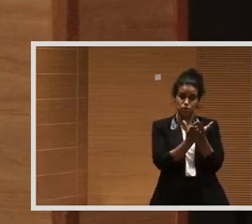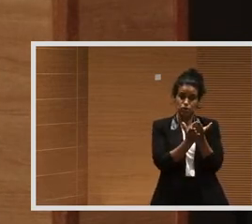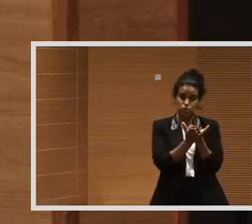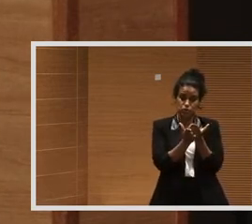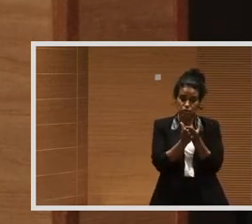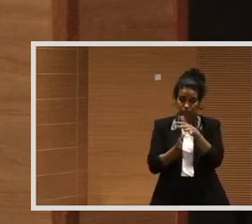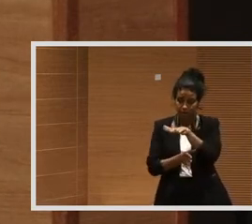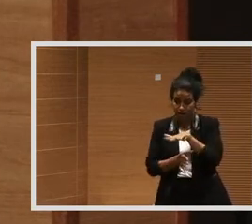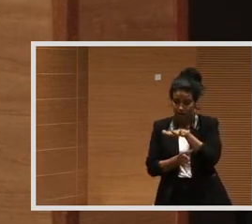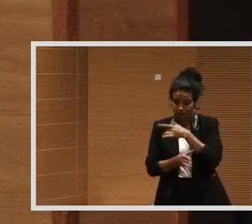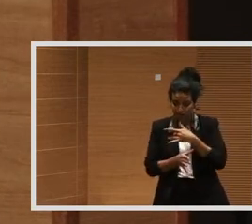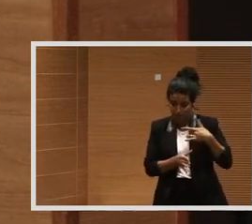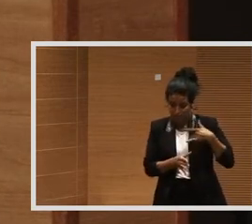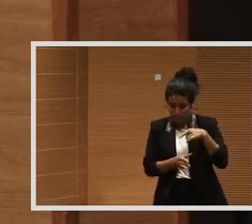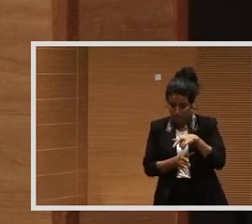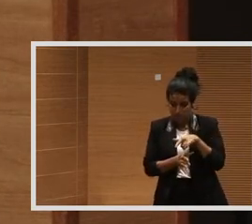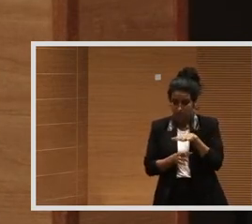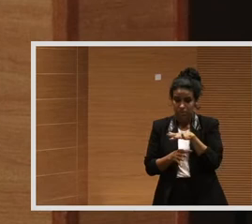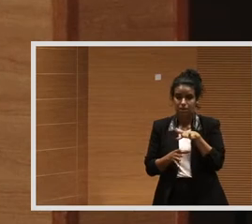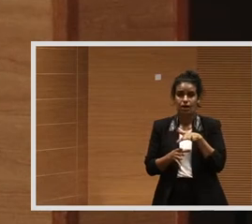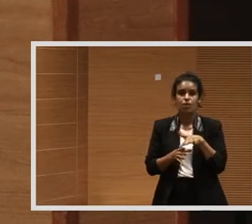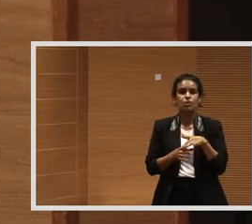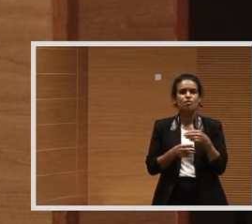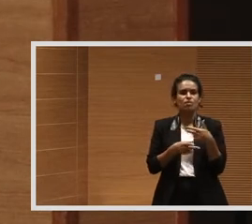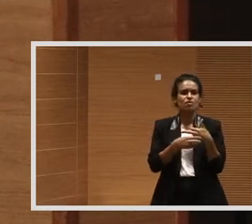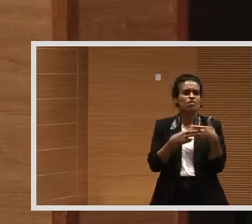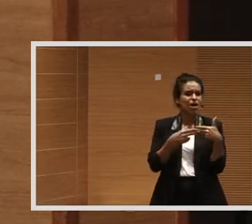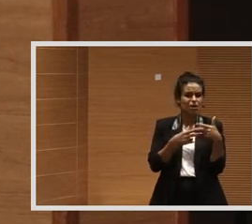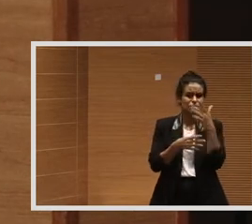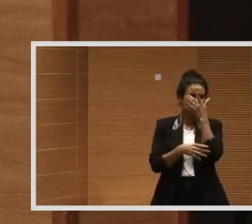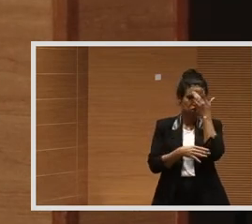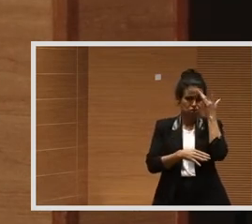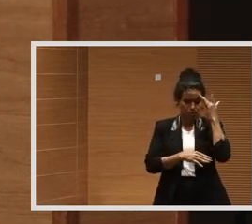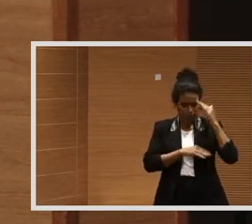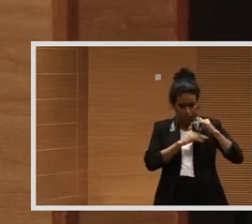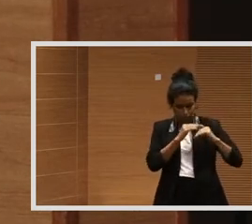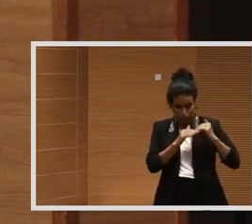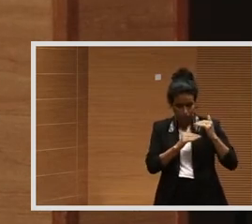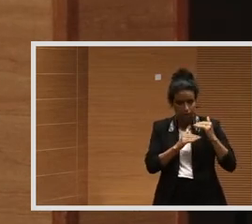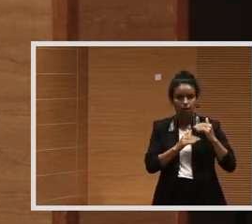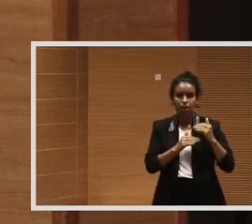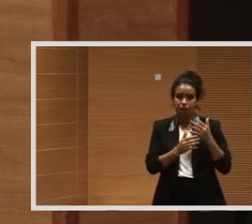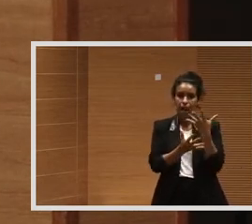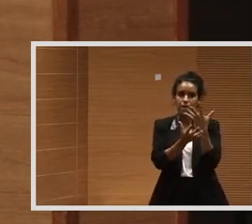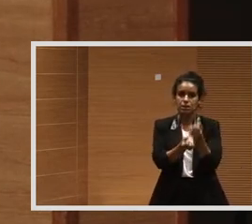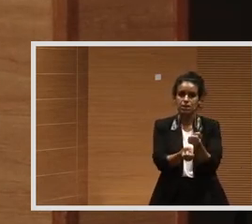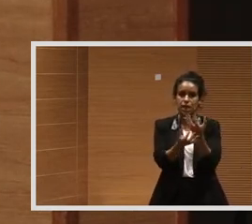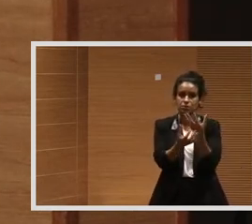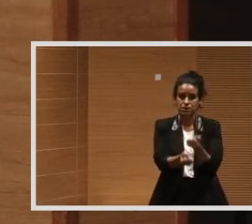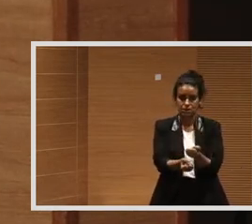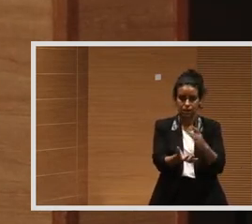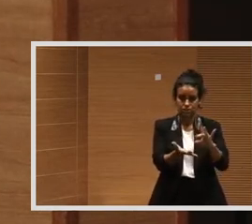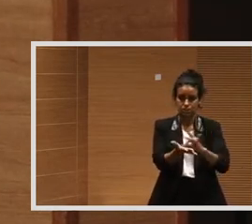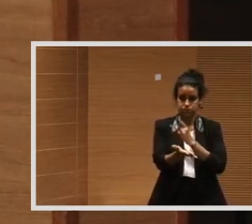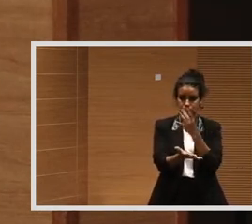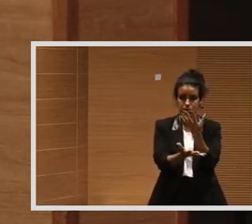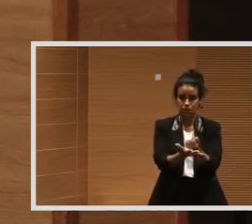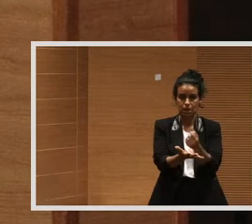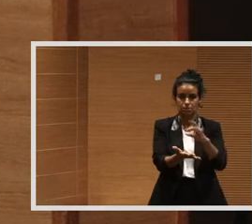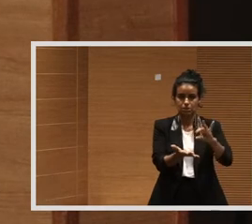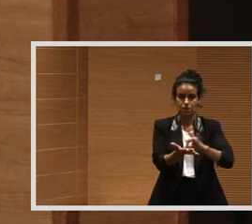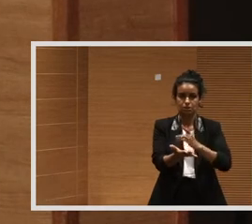progressistas da época aprovavam um projeto xenofóbico, racista, né, eugenista, e diziam, mas